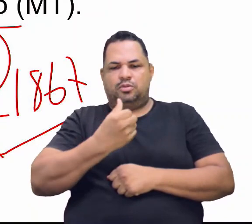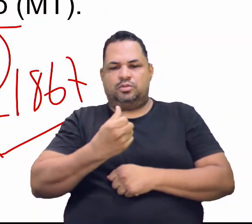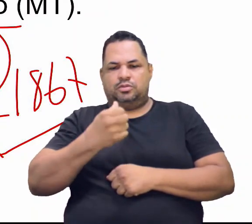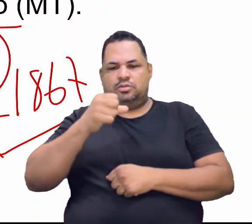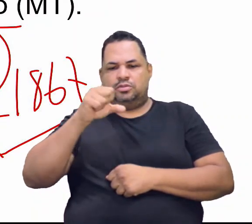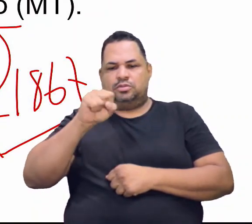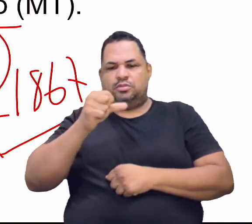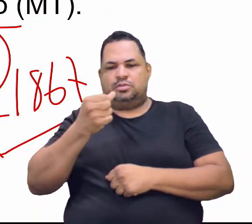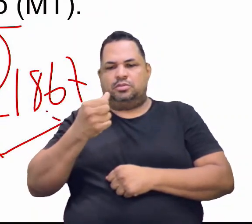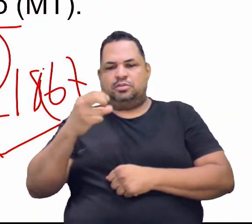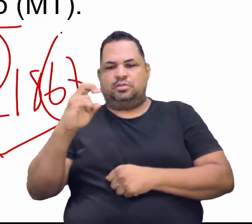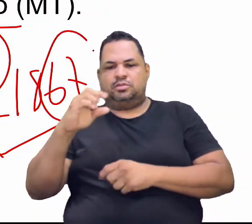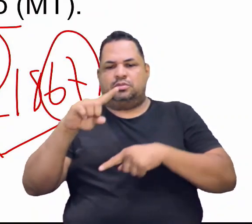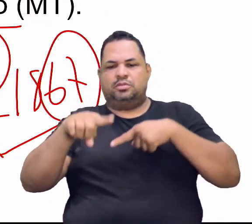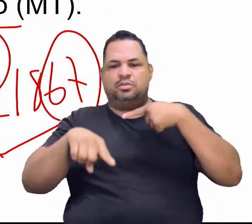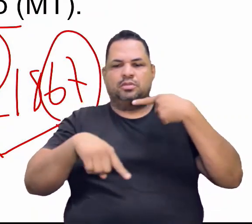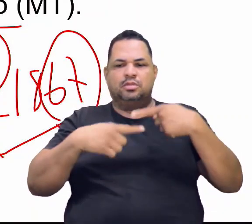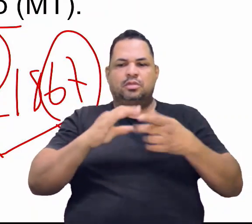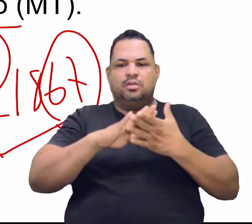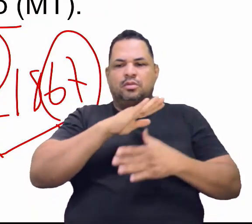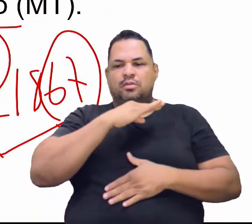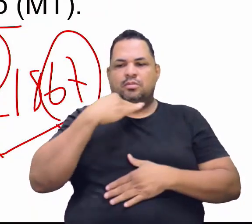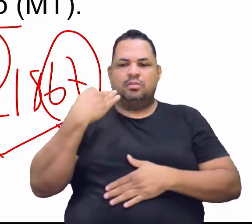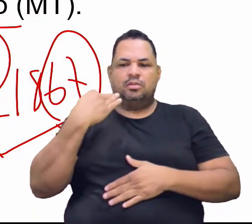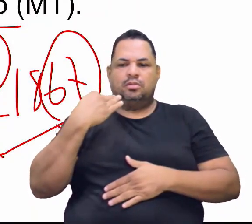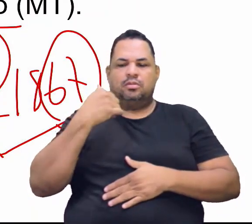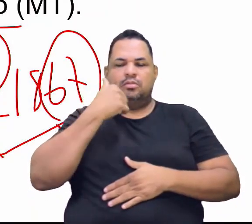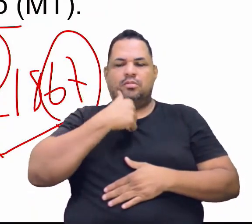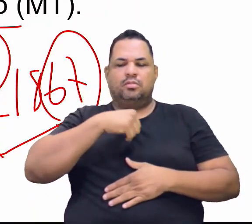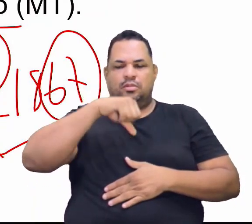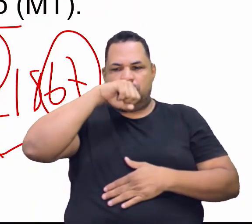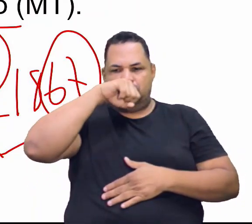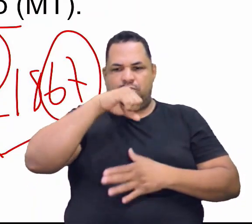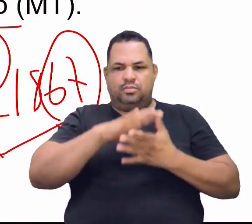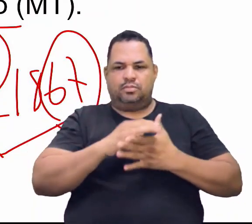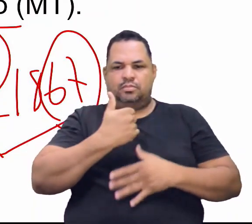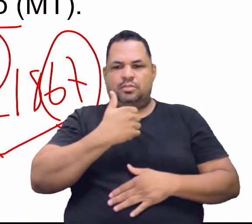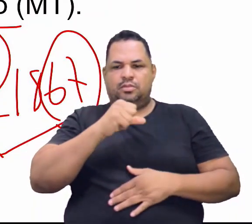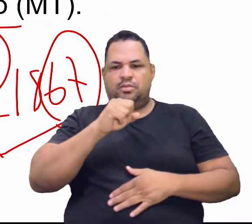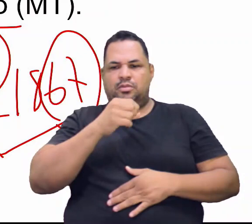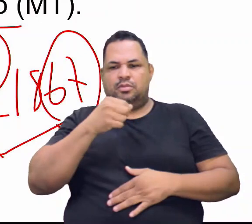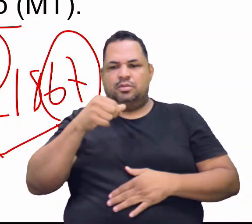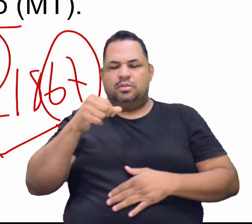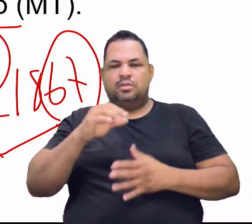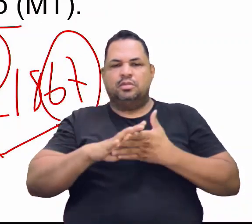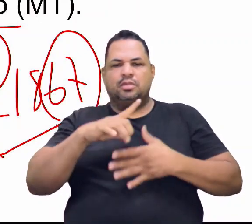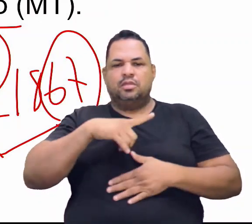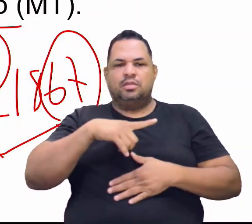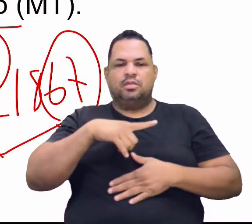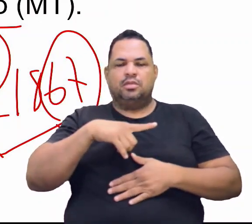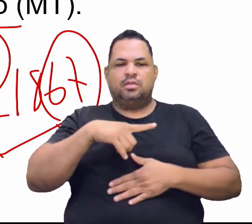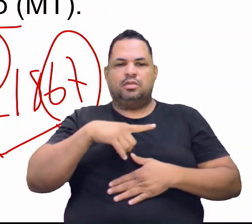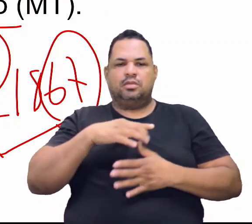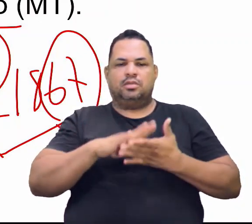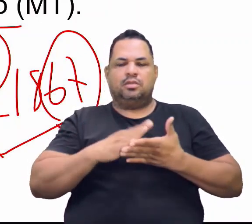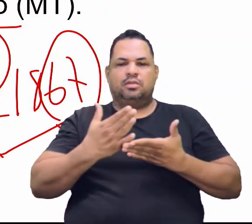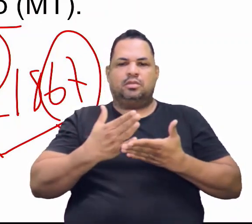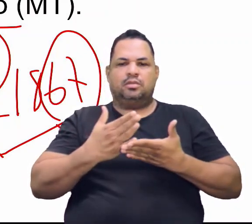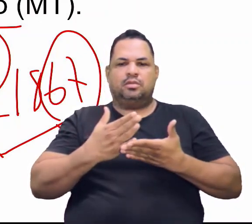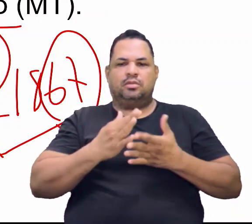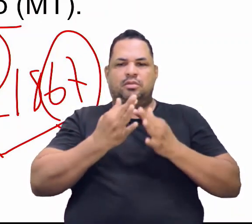antes ele perde o pai. 2 anos depois, ele perde a mãe. É por isso que ele deixa uma frase: